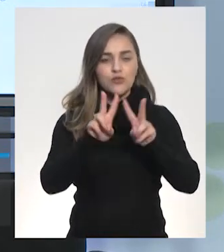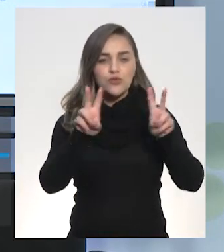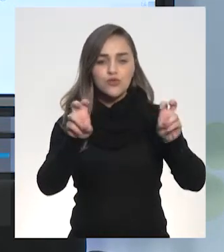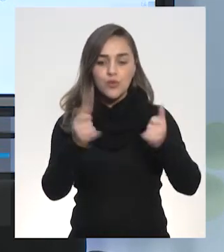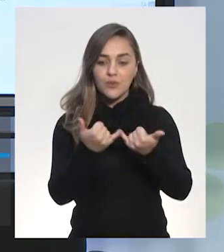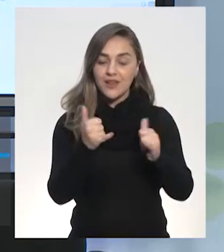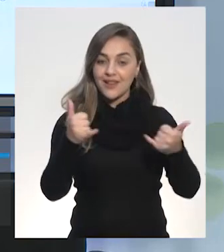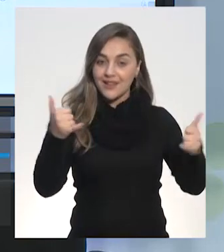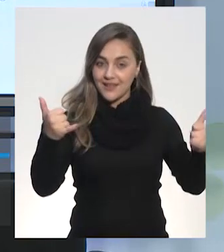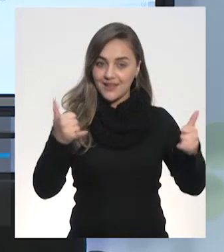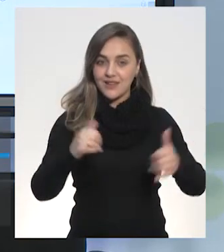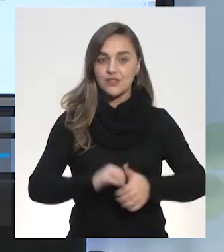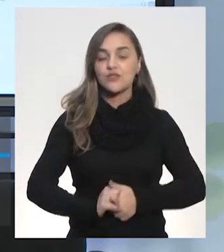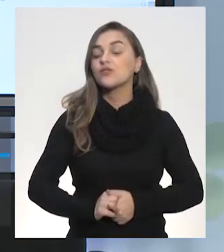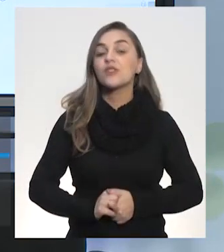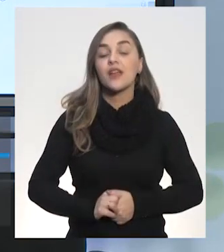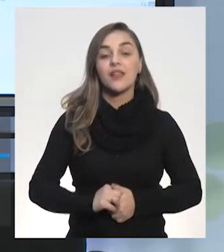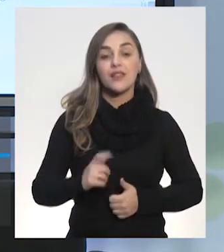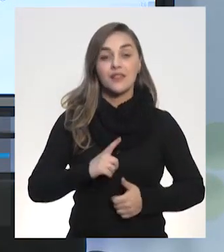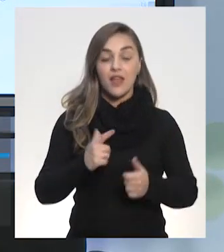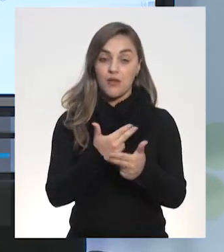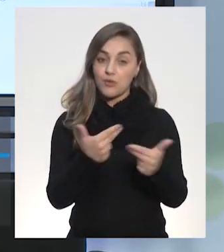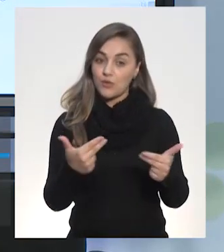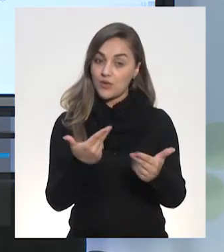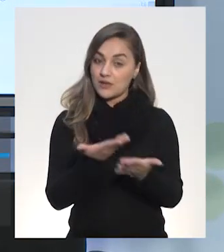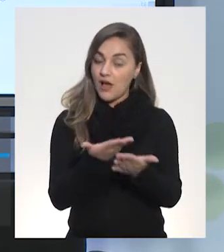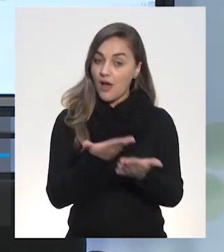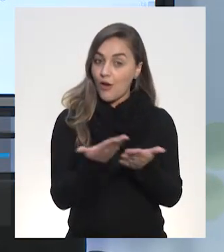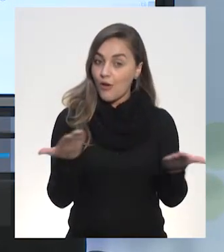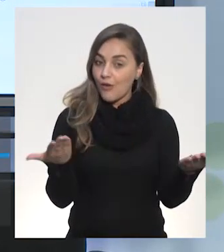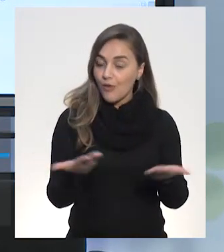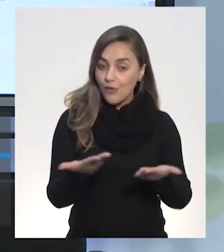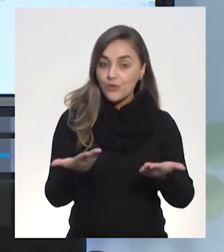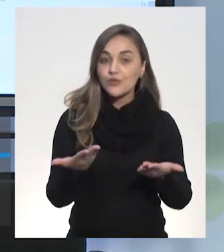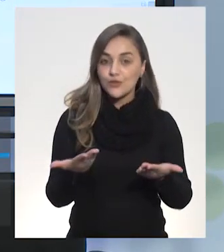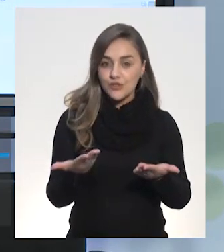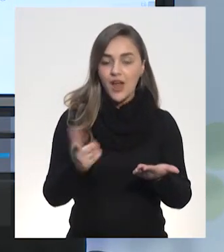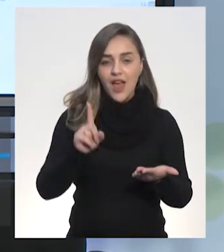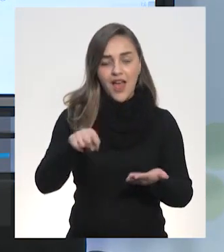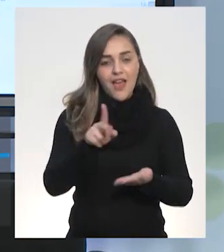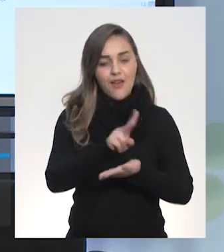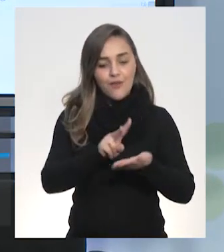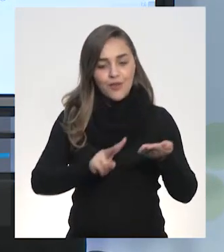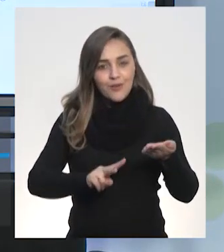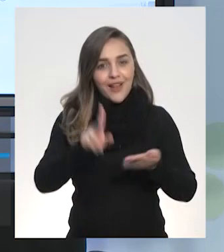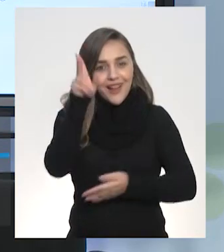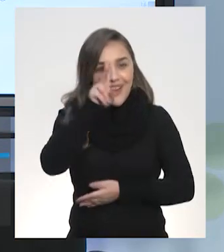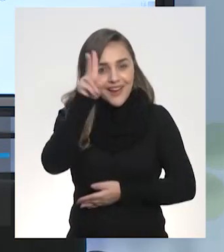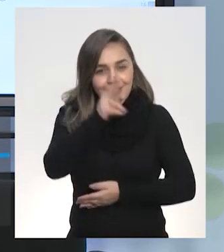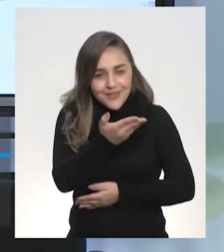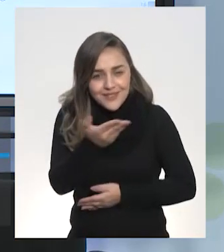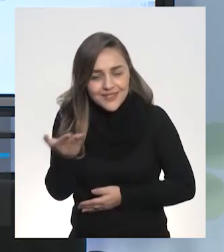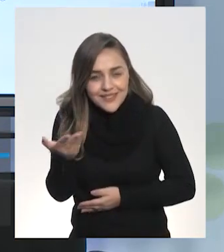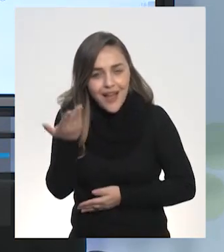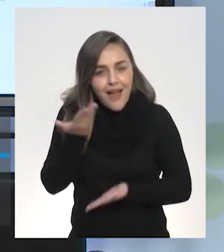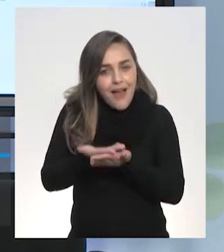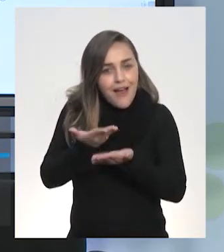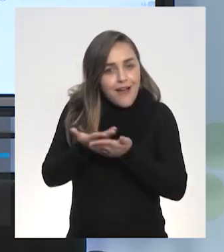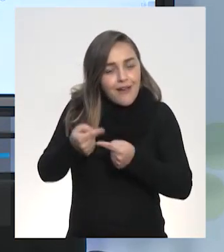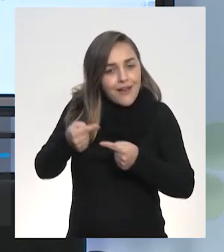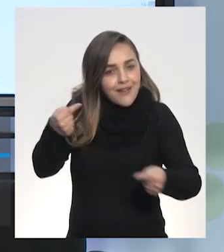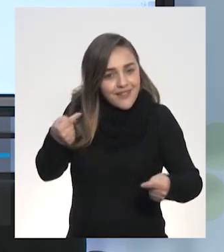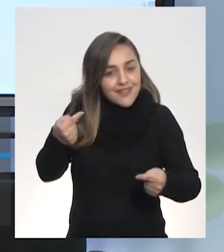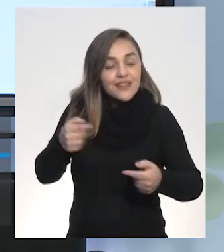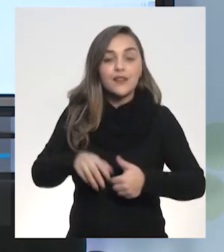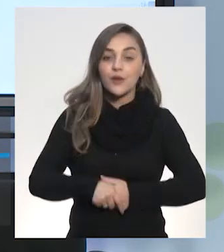sobre energia. Então, muitas coisas que a gente vai ver nessa aula de hoje é o vocabulário, vamos ver se vocês lembram aí das aulas passadas, certo? E